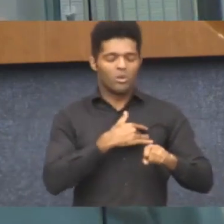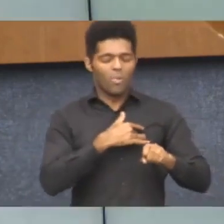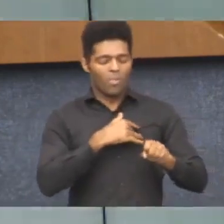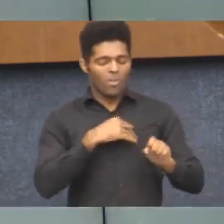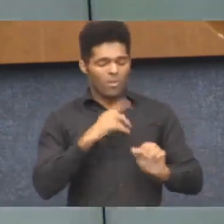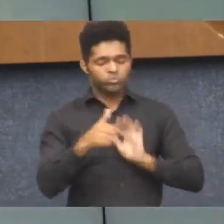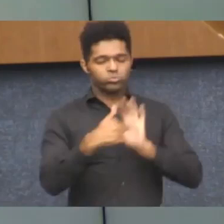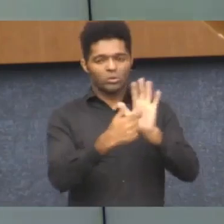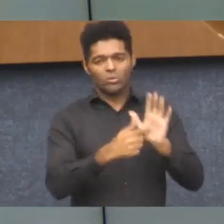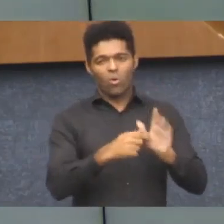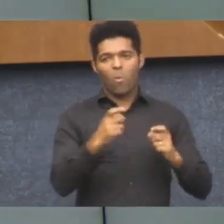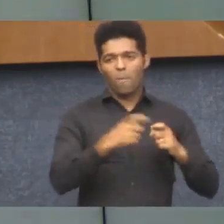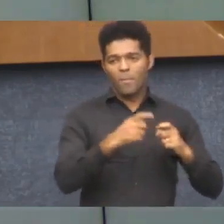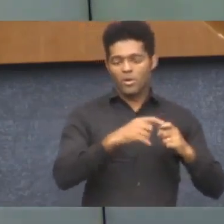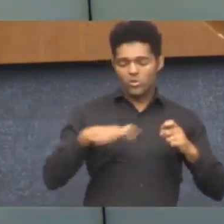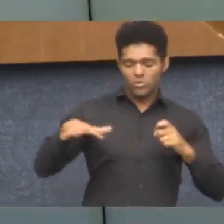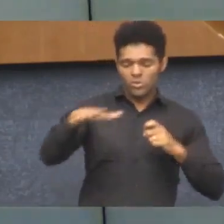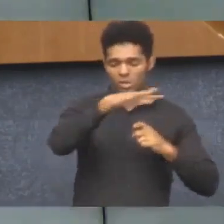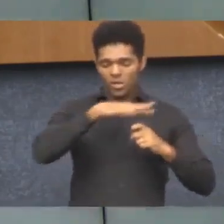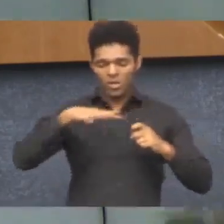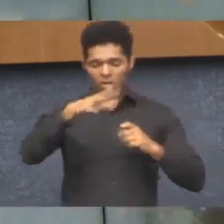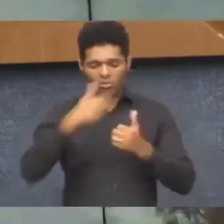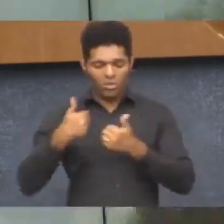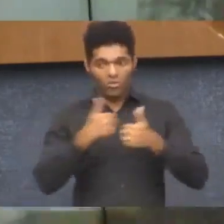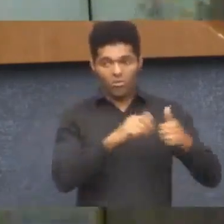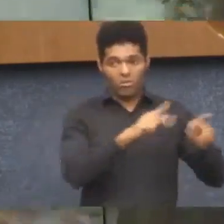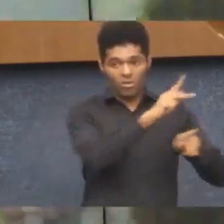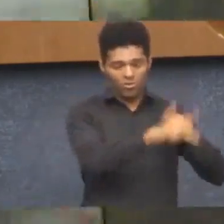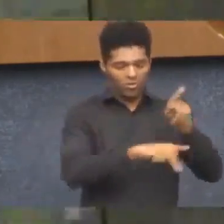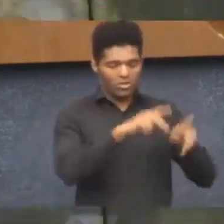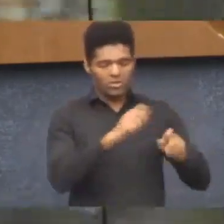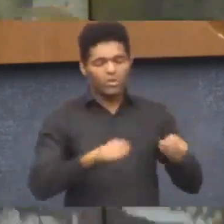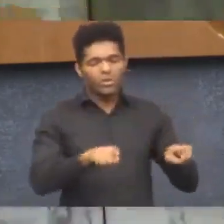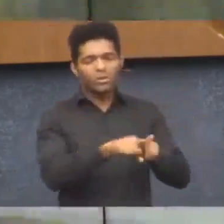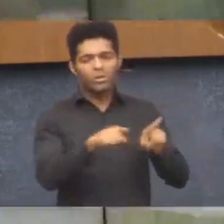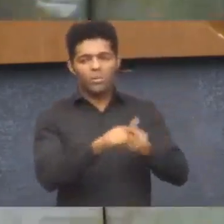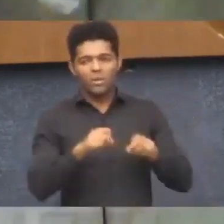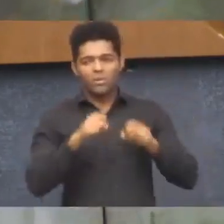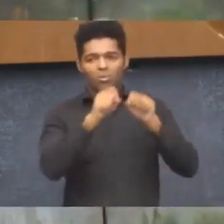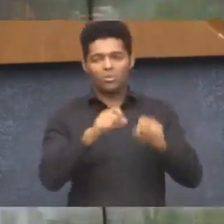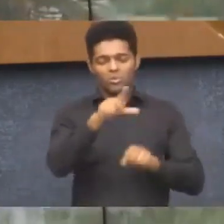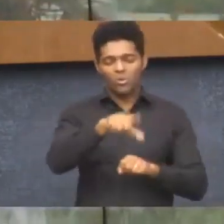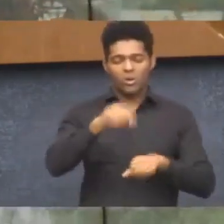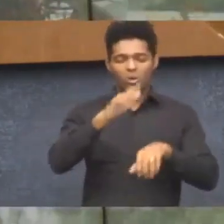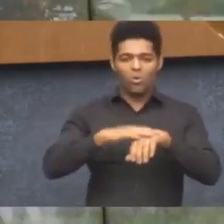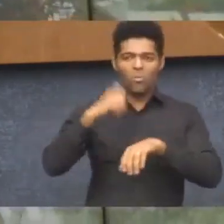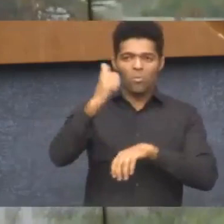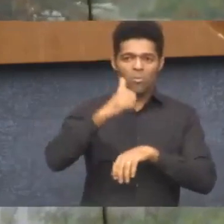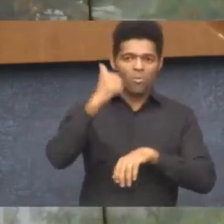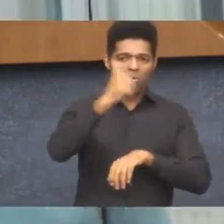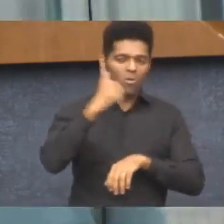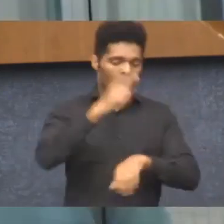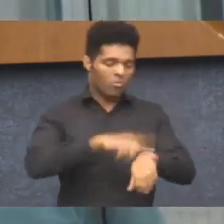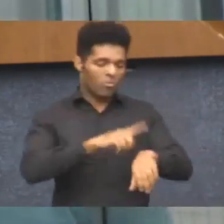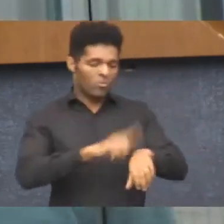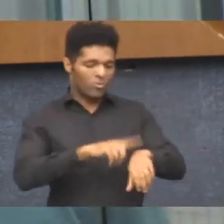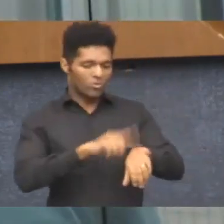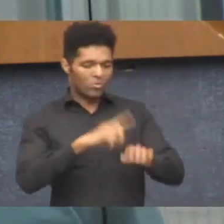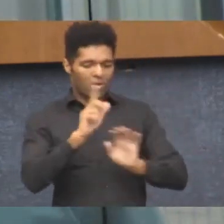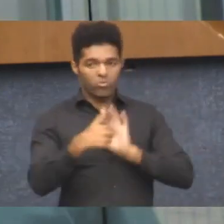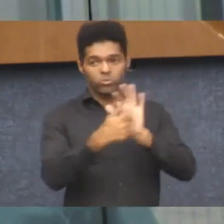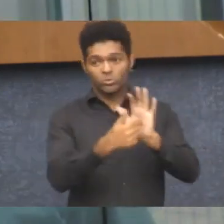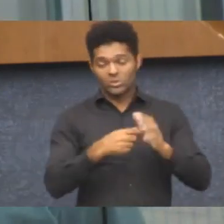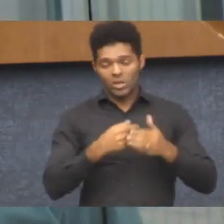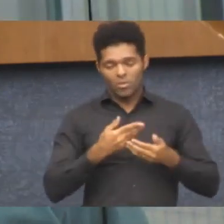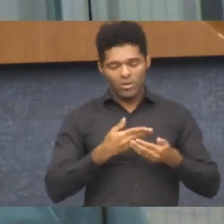geral que é capaz de acompanhar a população e é capaz também de decidir o melhor momento de acesso aos especialistas, né? Aqui no